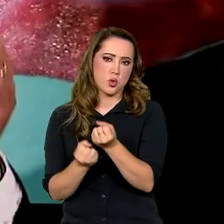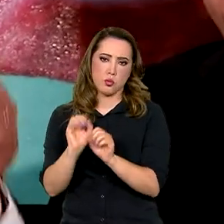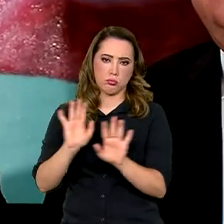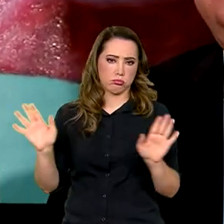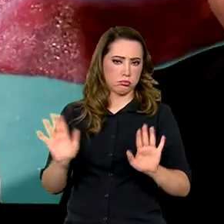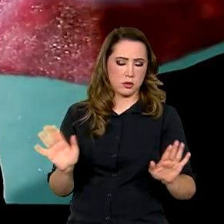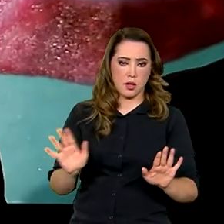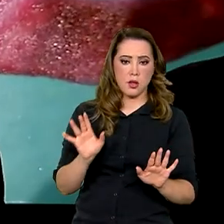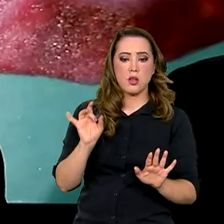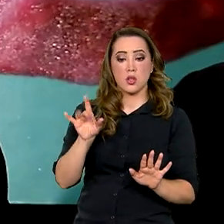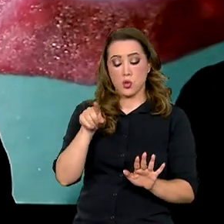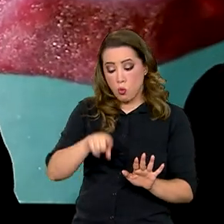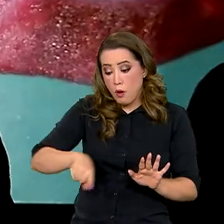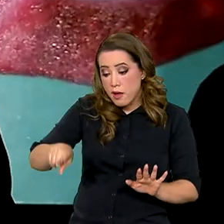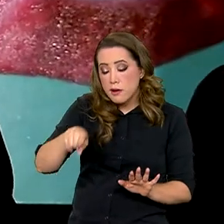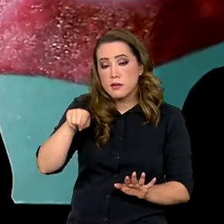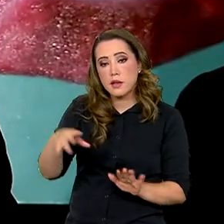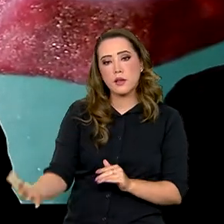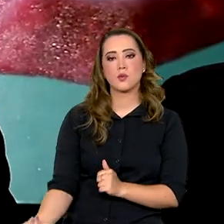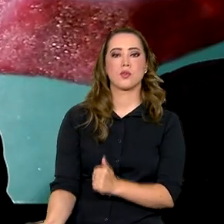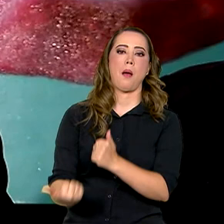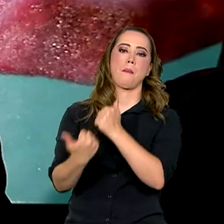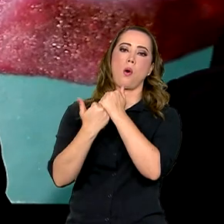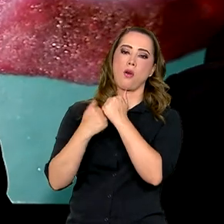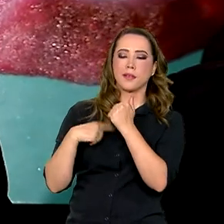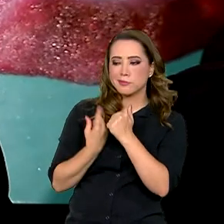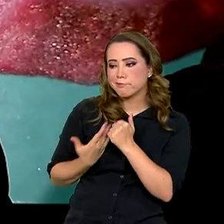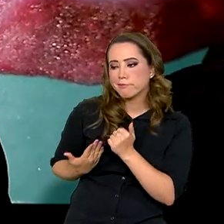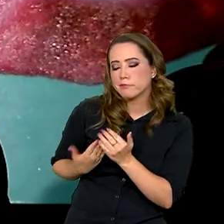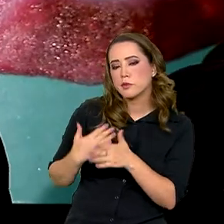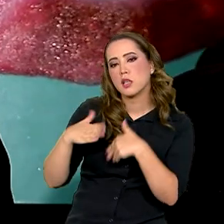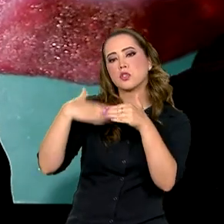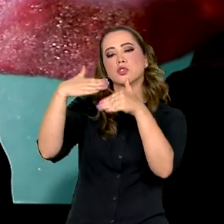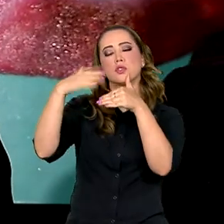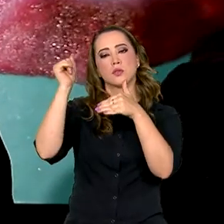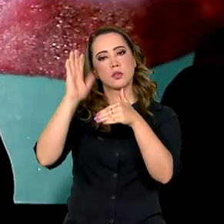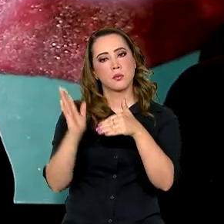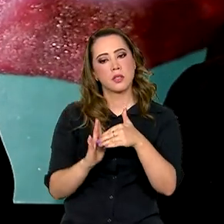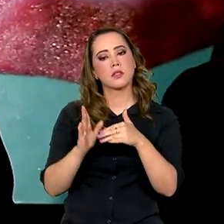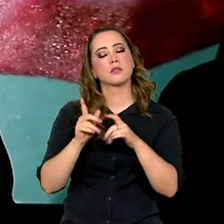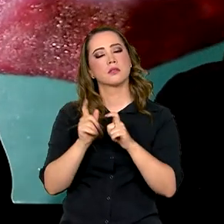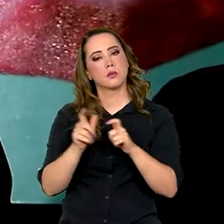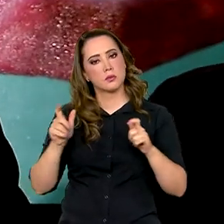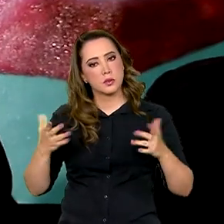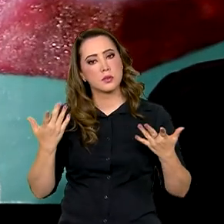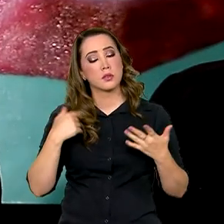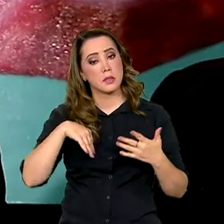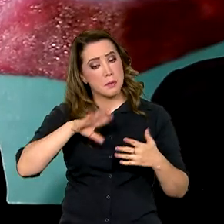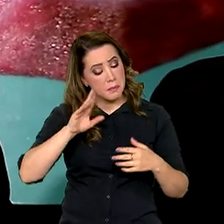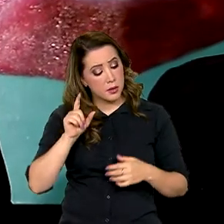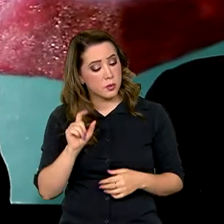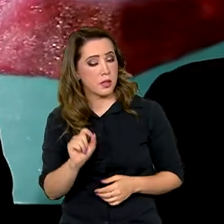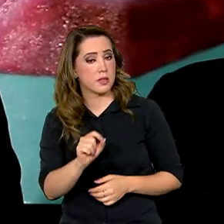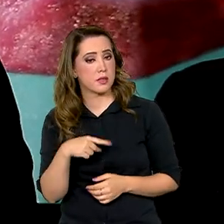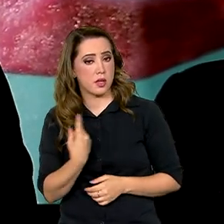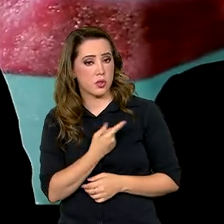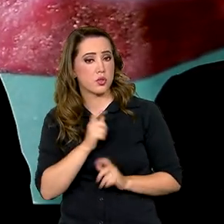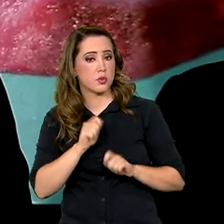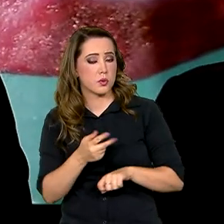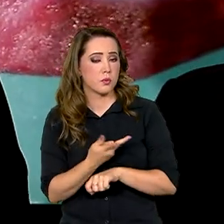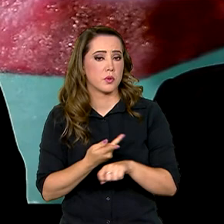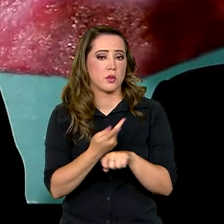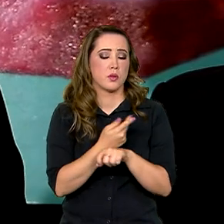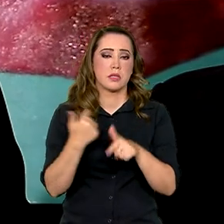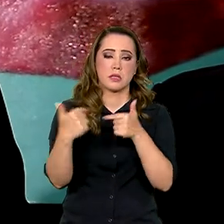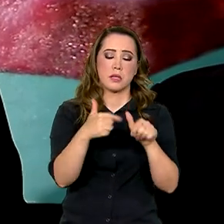Só através do setor produtivo é que nós vamos fazer com que o Brasil cresça se desenvolva e mais do que isso a gente busca